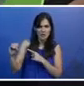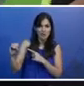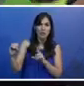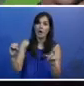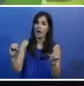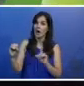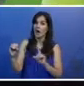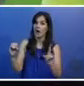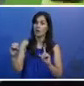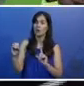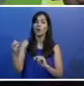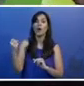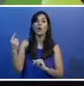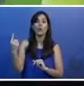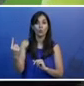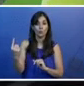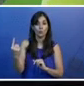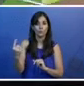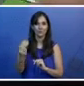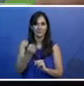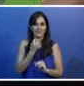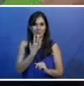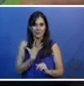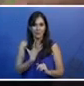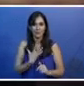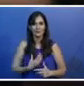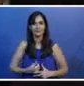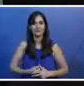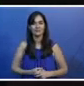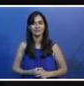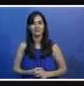0, ok?